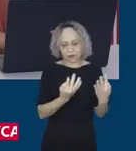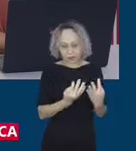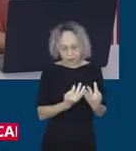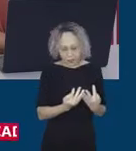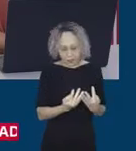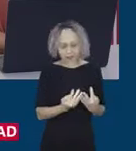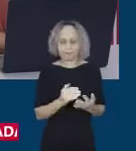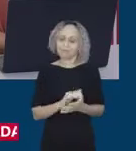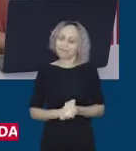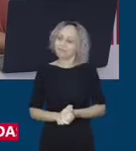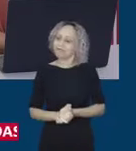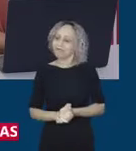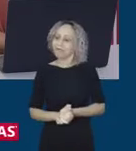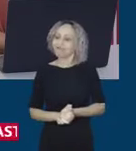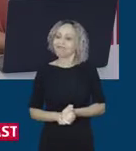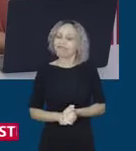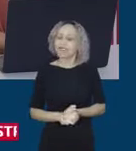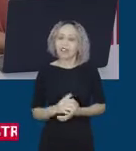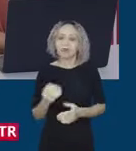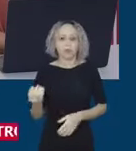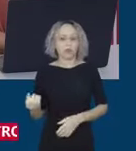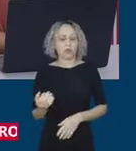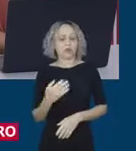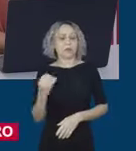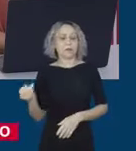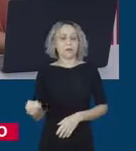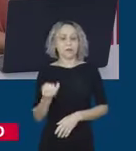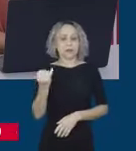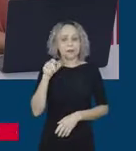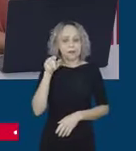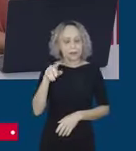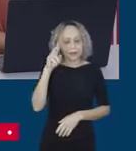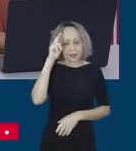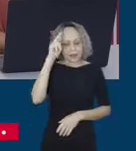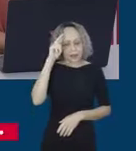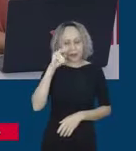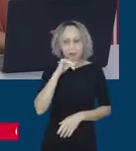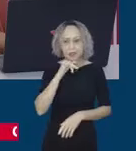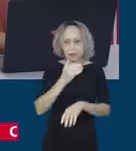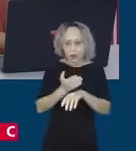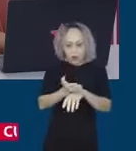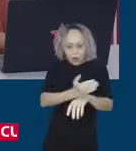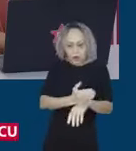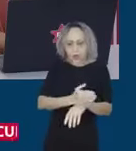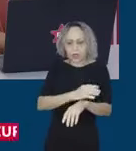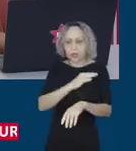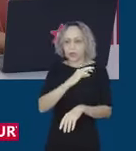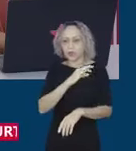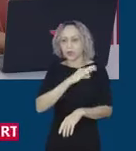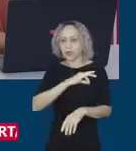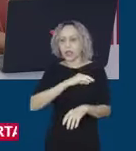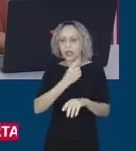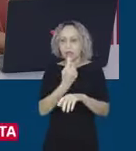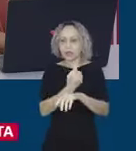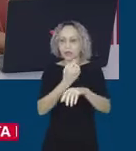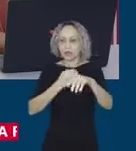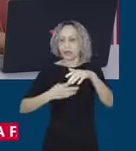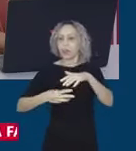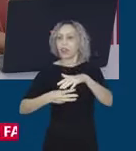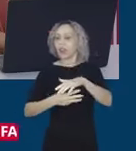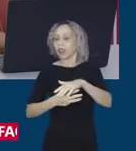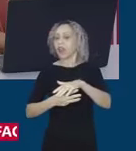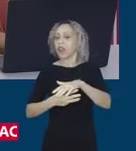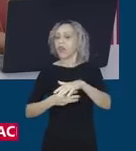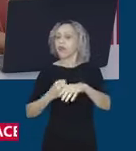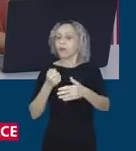muito boa lembrança. De fato, a antecipação do 13º salário, os dados que